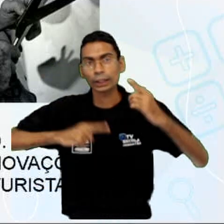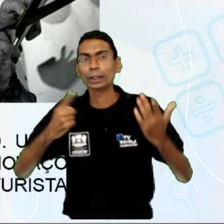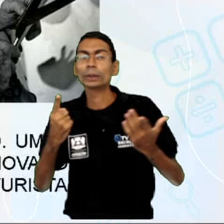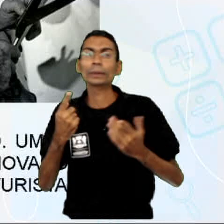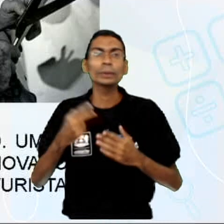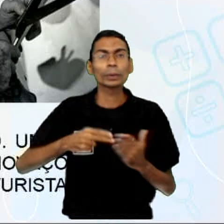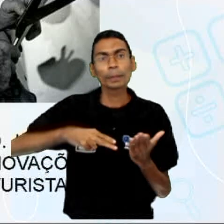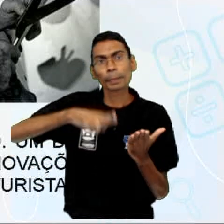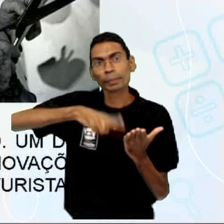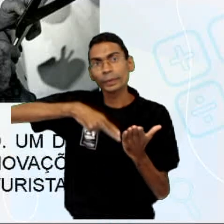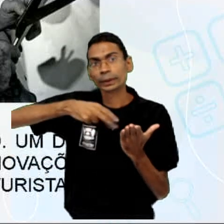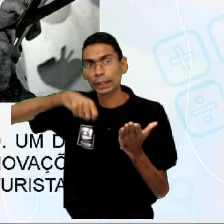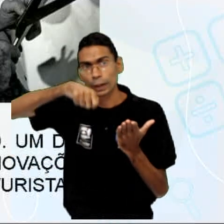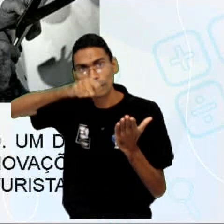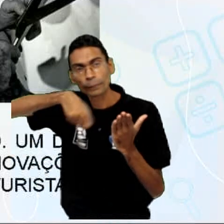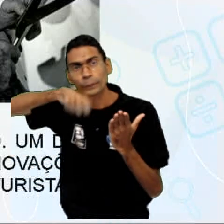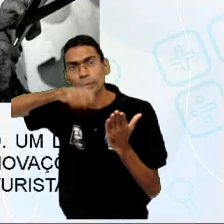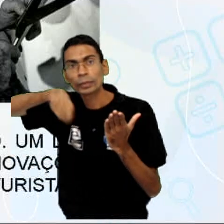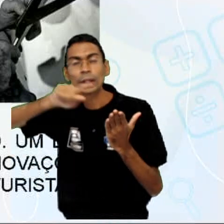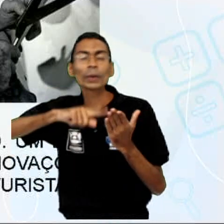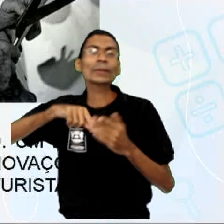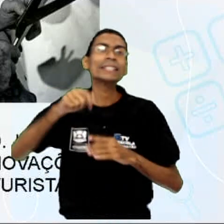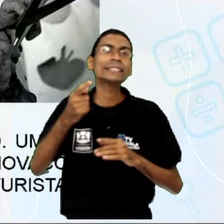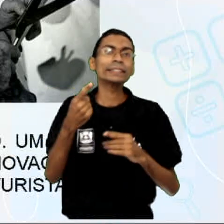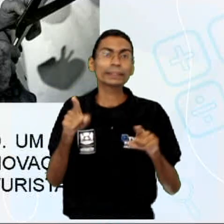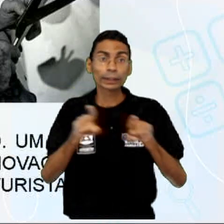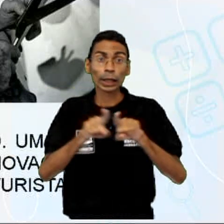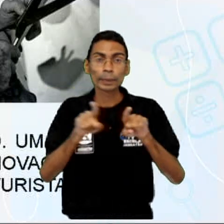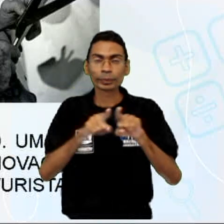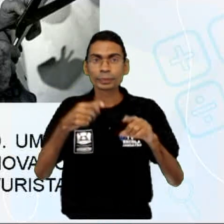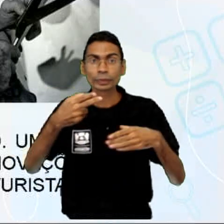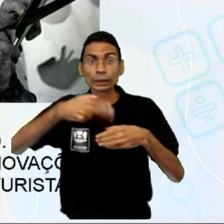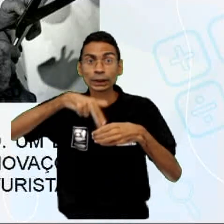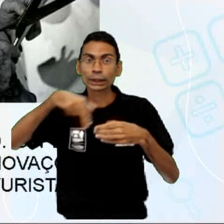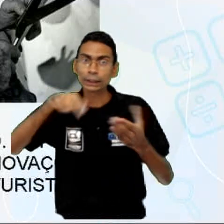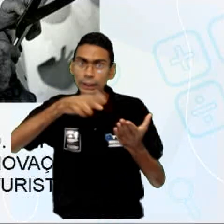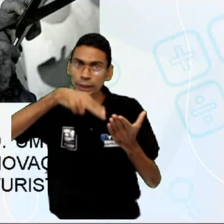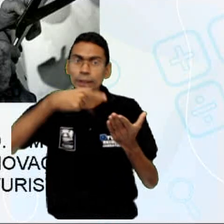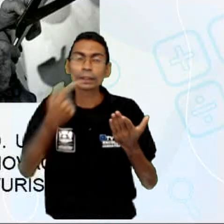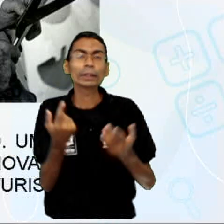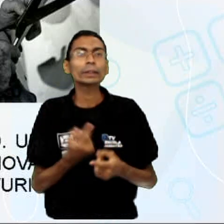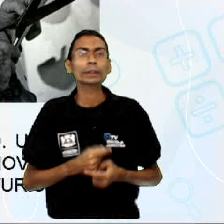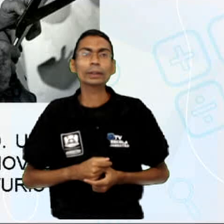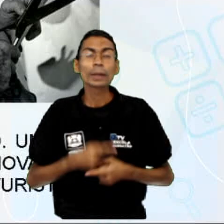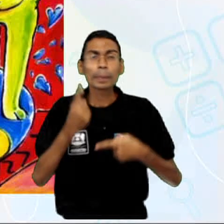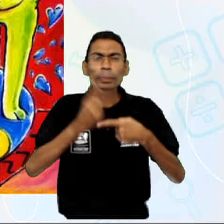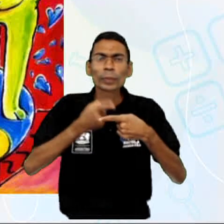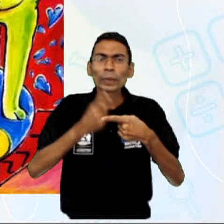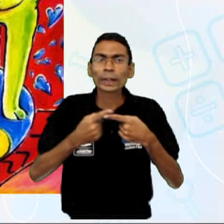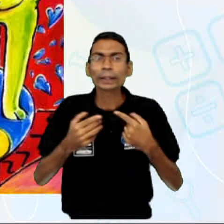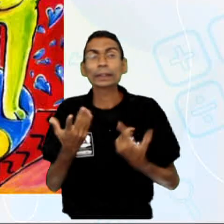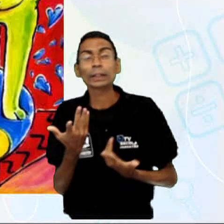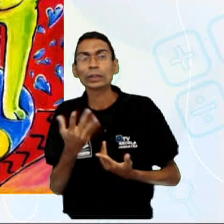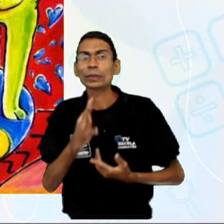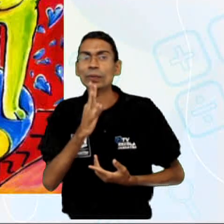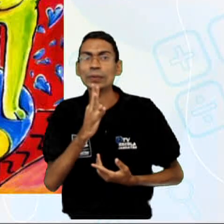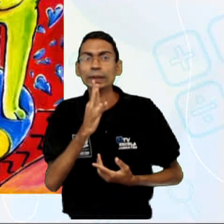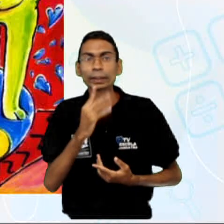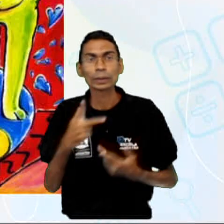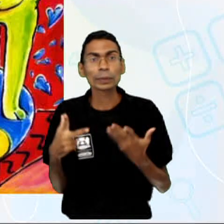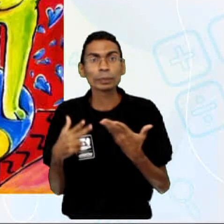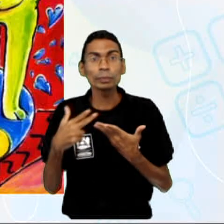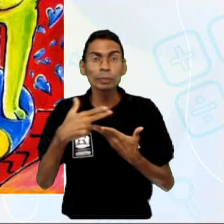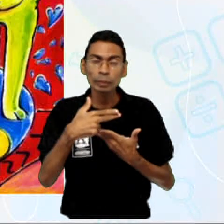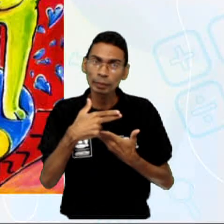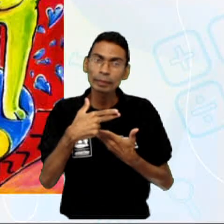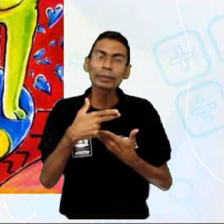nas suas telas. Só que a gente vai descobrir por que ele se tornou o pintor das tesouras.